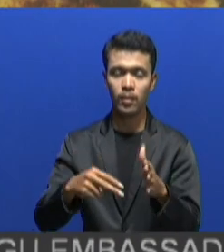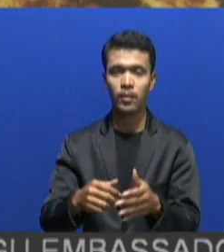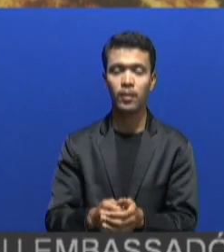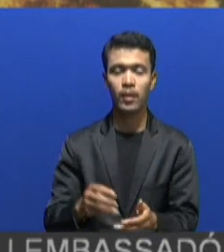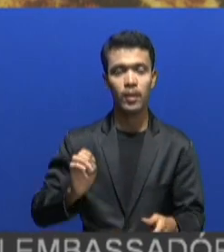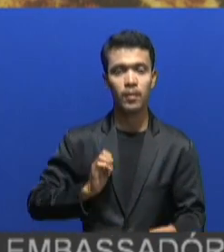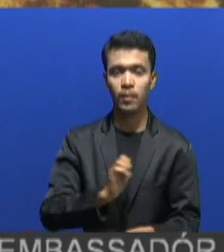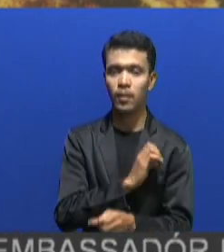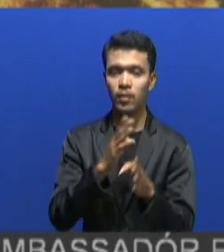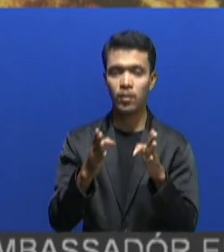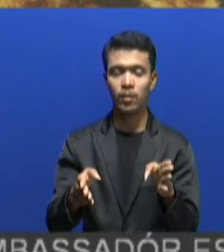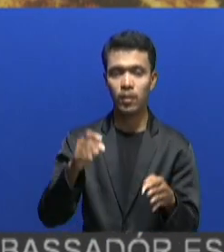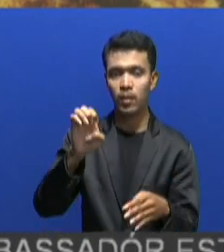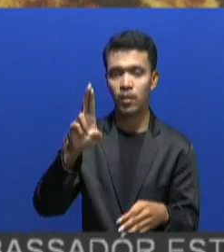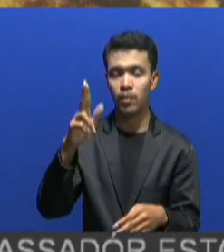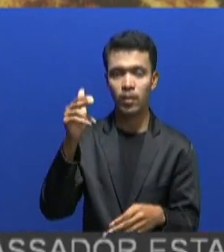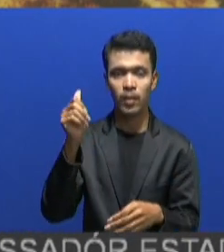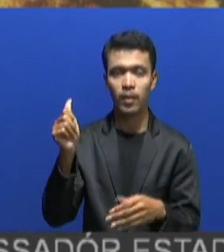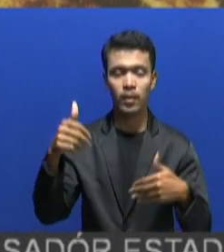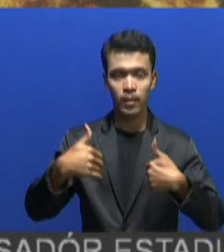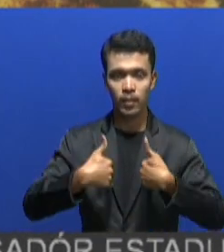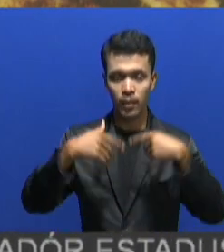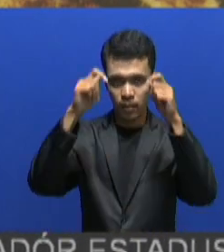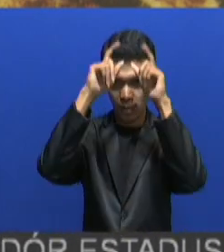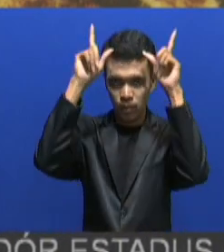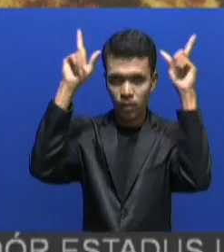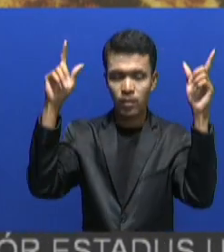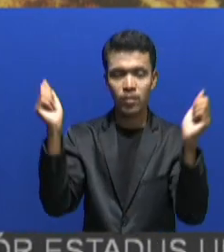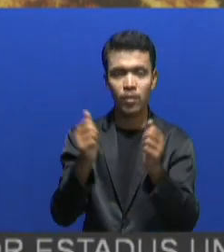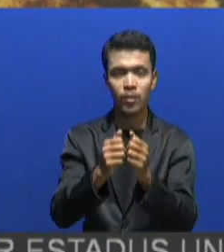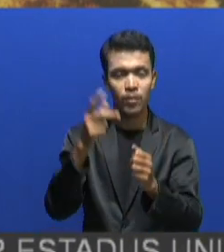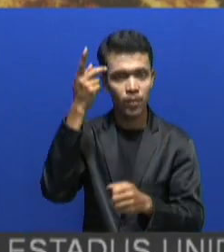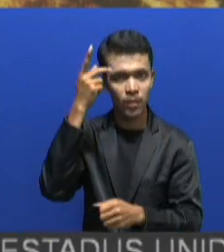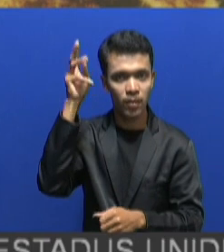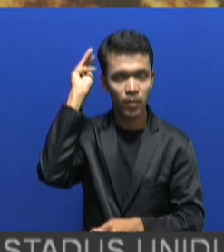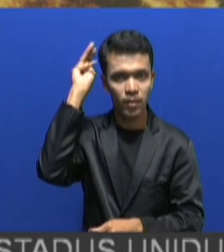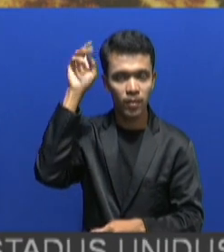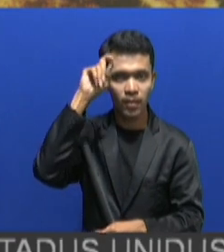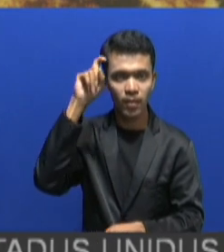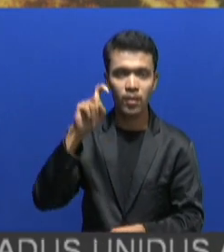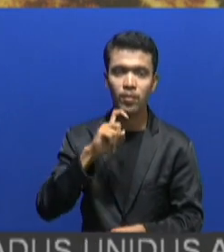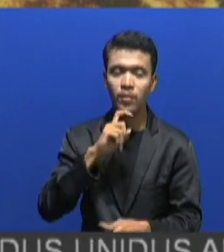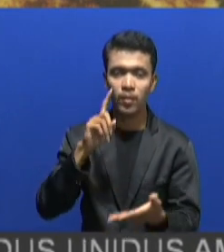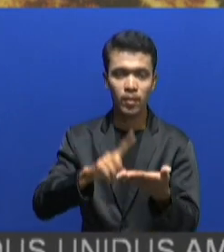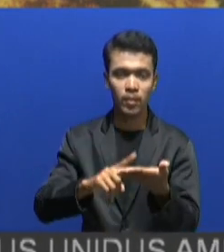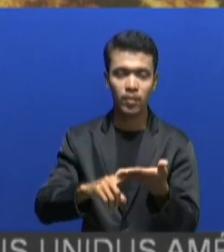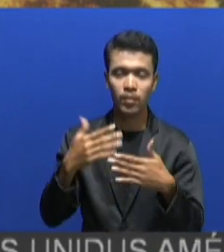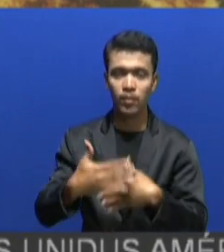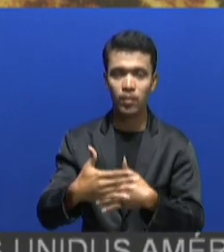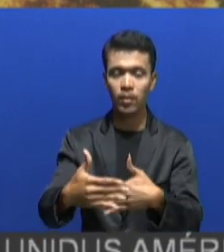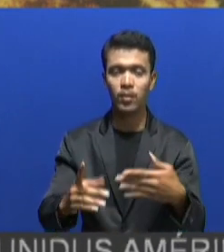Antigu embaixador dos Estados Unidos de América e Timor-Leste, o primeiro-ministro Xanana Guzmão, discute processo